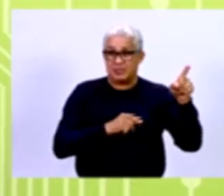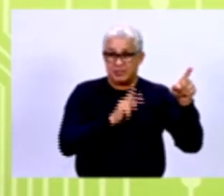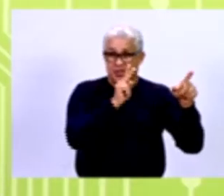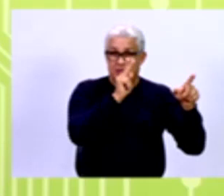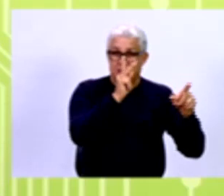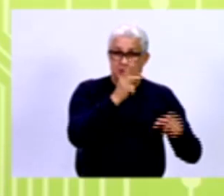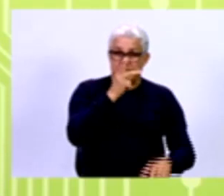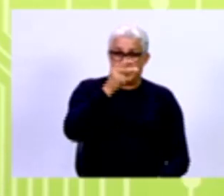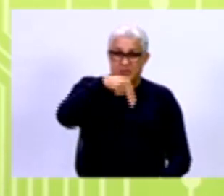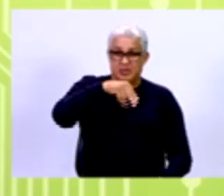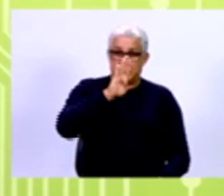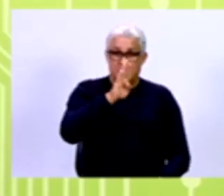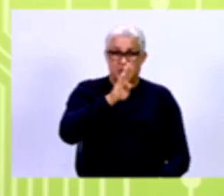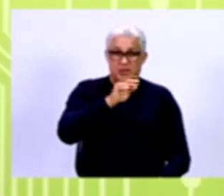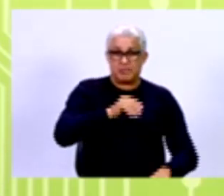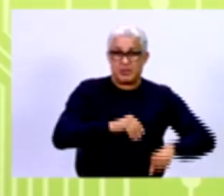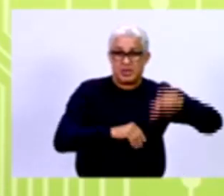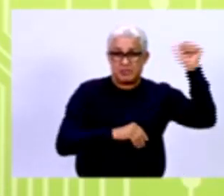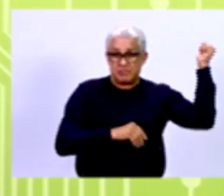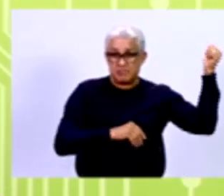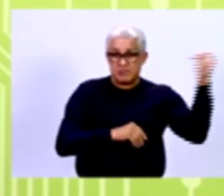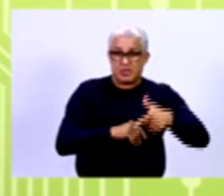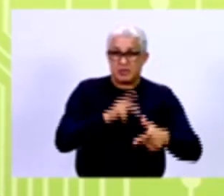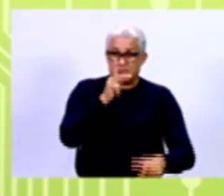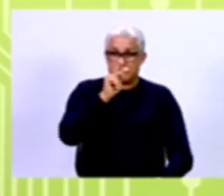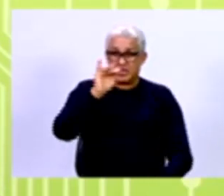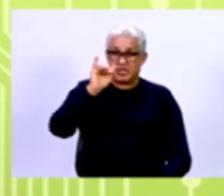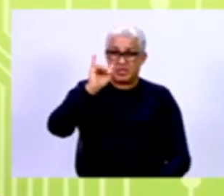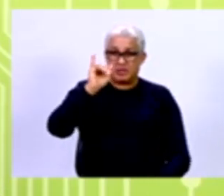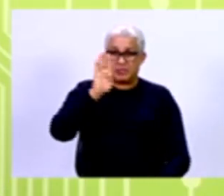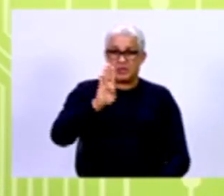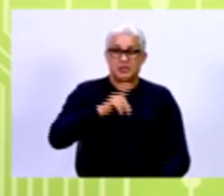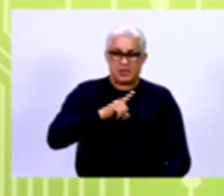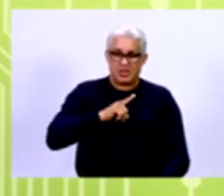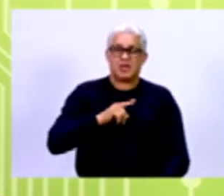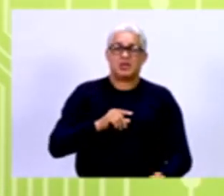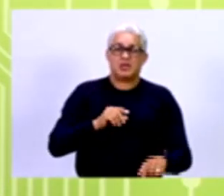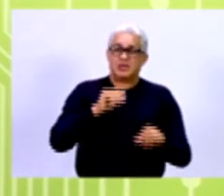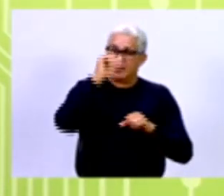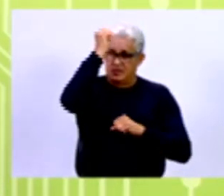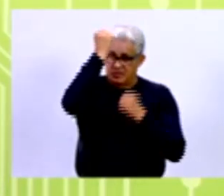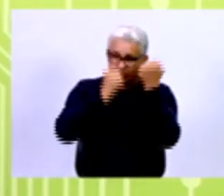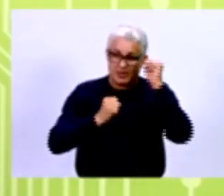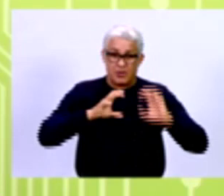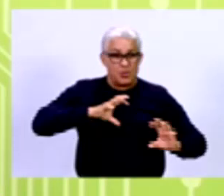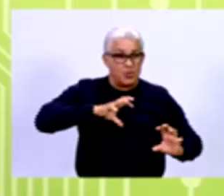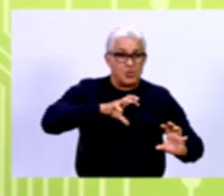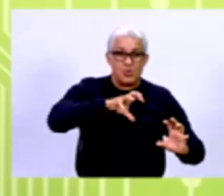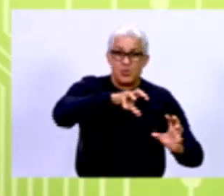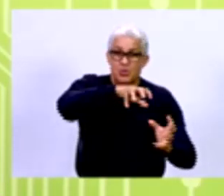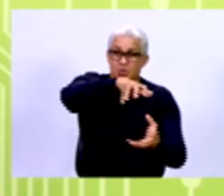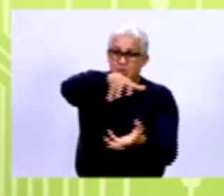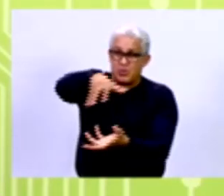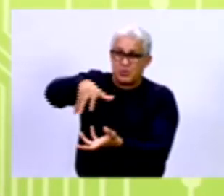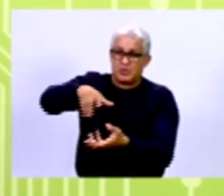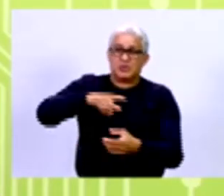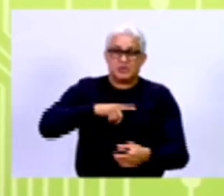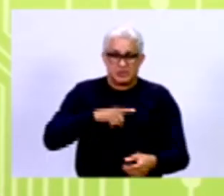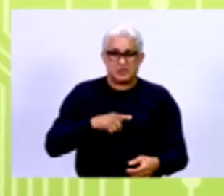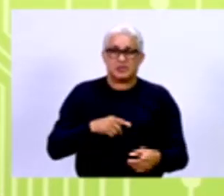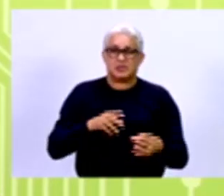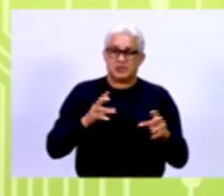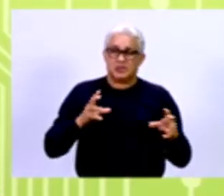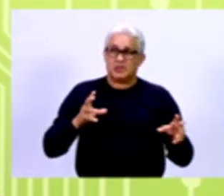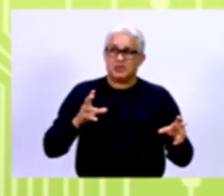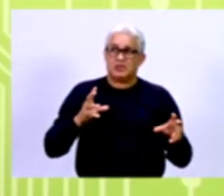PNB americano é muito maior do que o PIB deles. Por quê? Eles têm multinacionais operando no mundo todo. E uma vez feitos esses balanços,